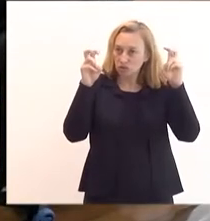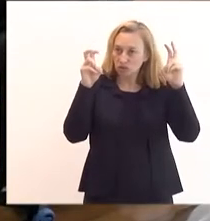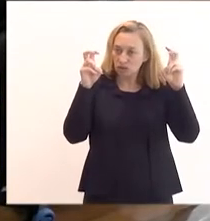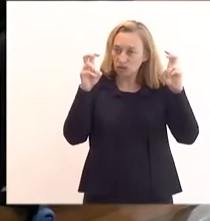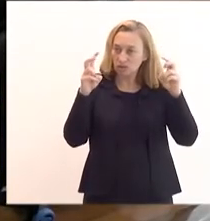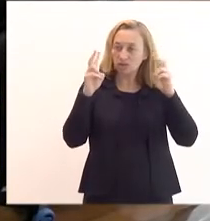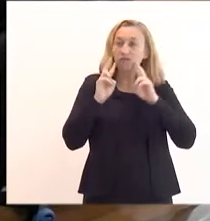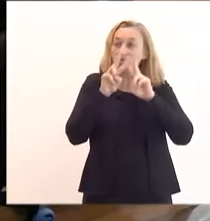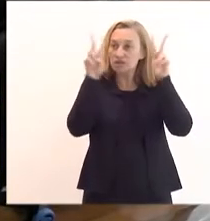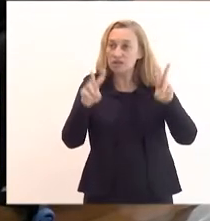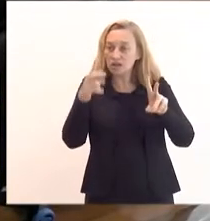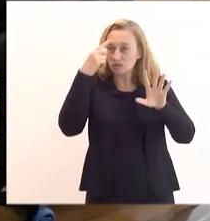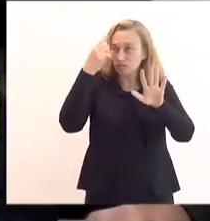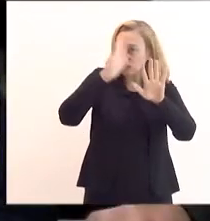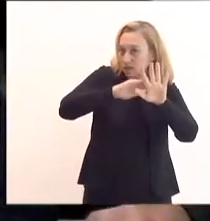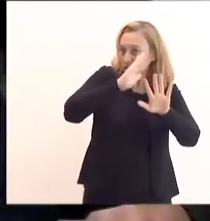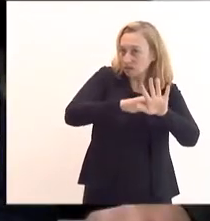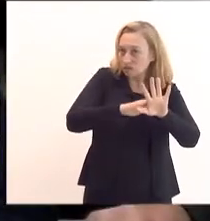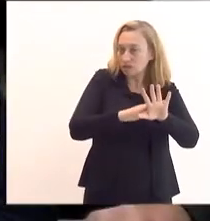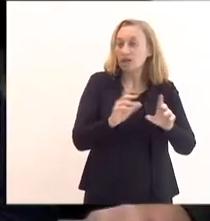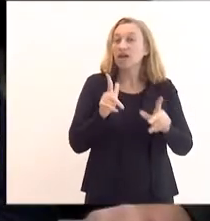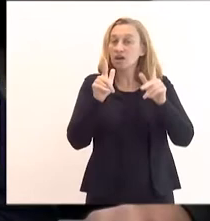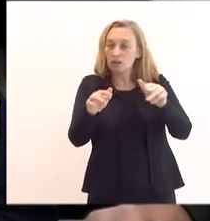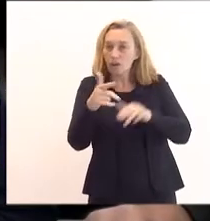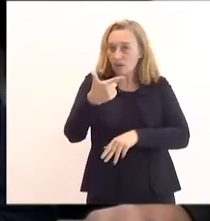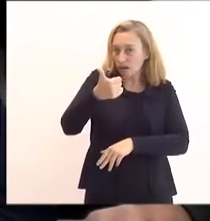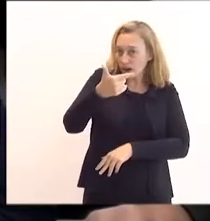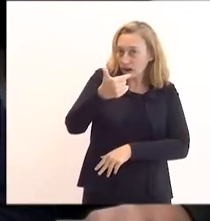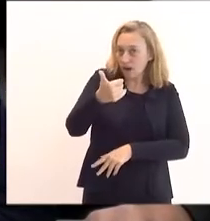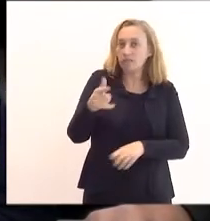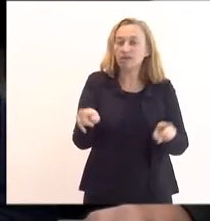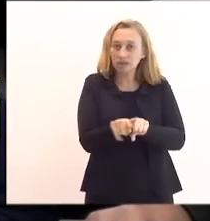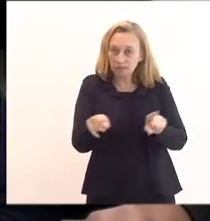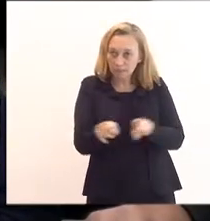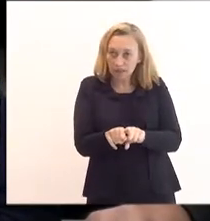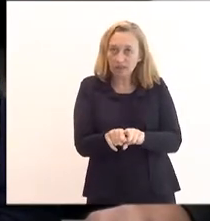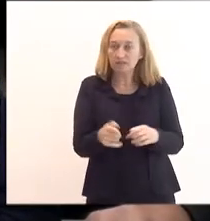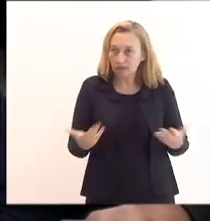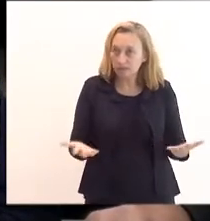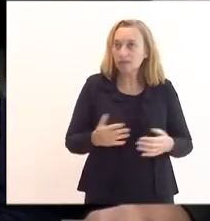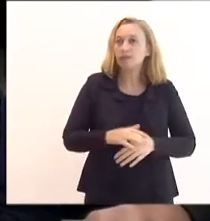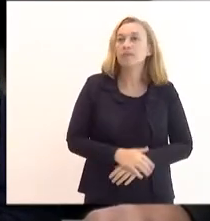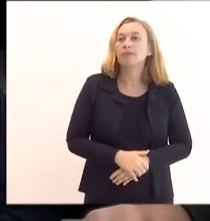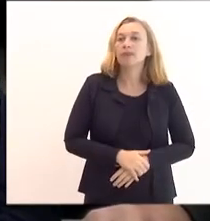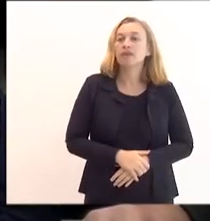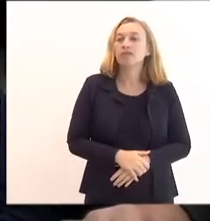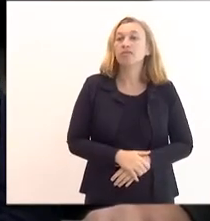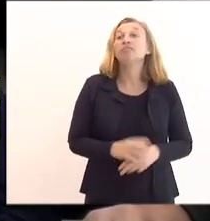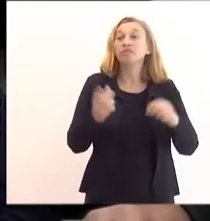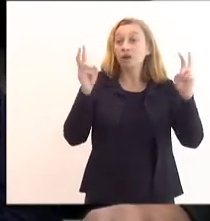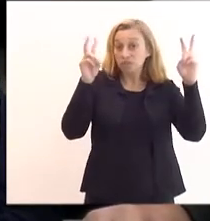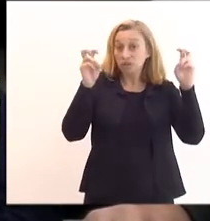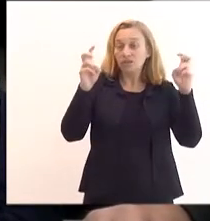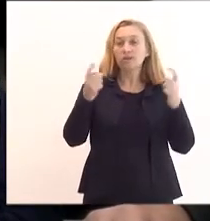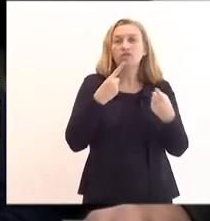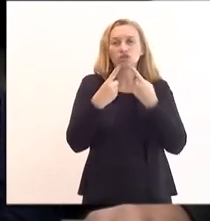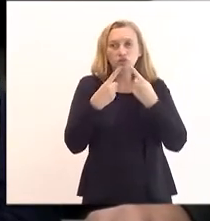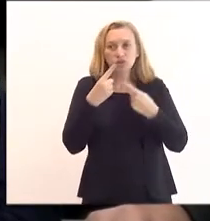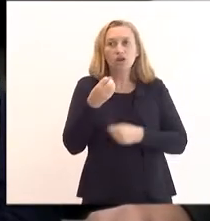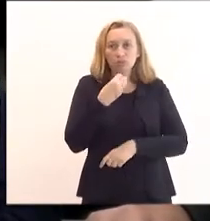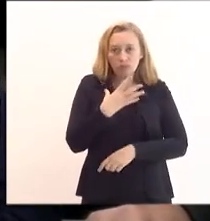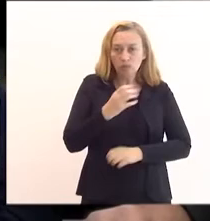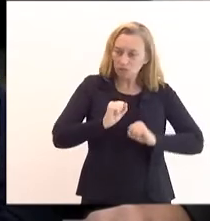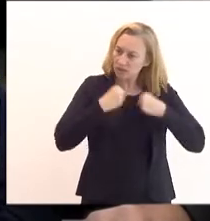pontos de vista ideológicos, como é a questão da arma também. Salvaguardado dos pontos de vista ideológicos, é um tema que merece discussão. Quem